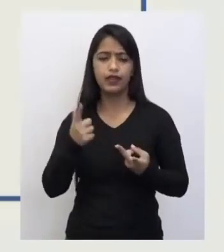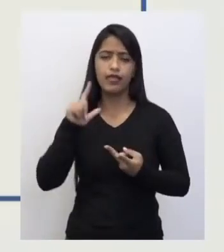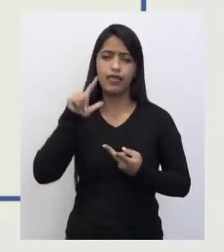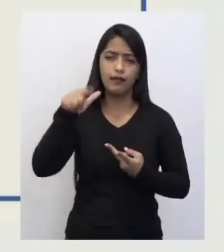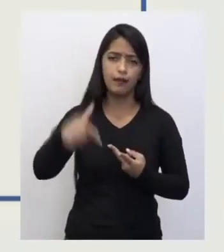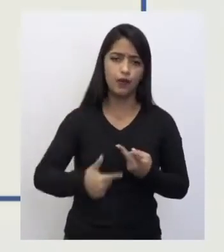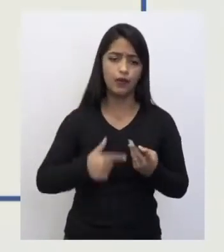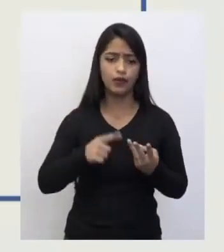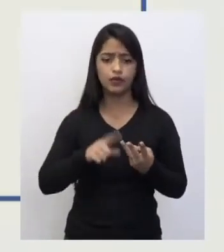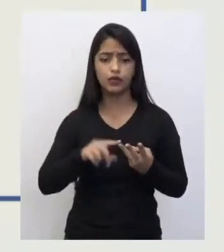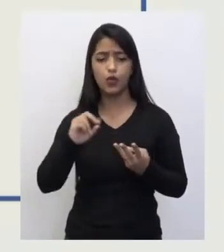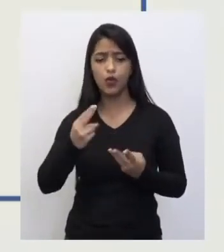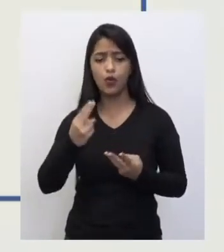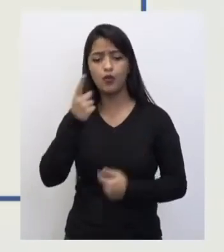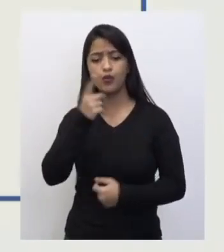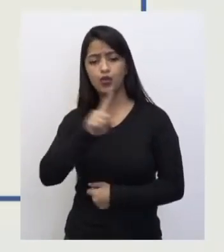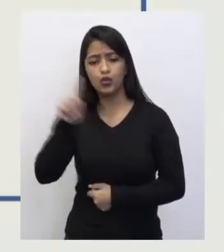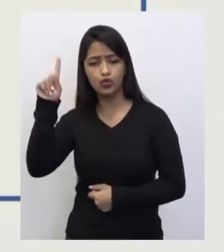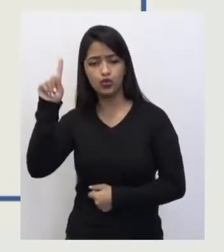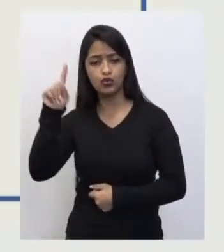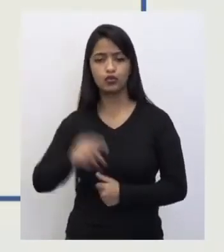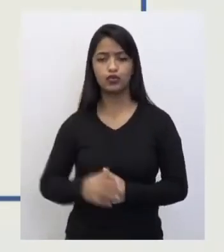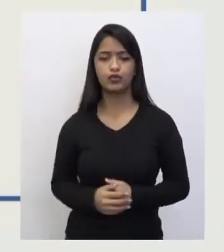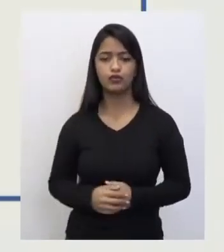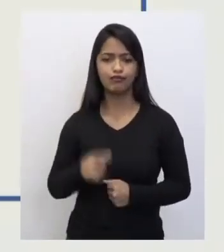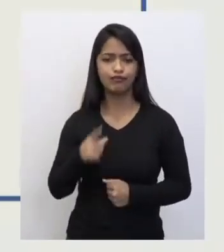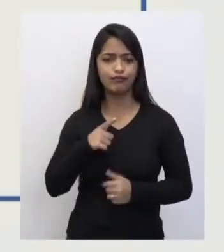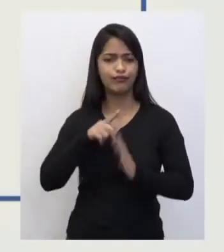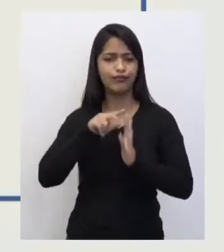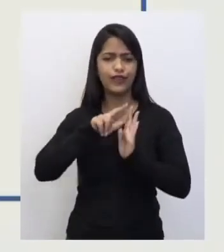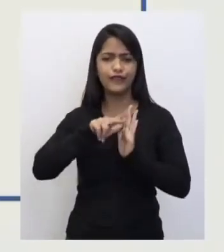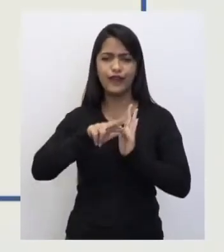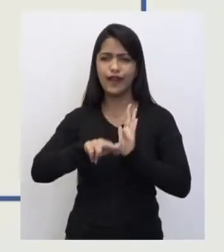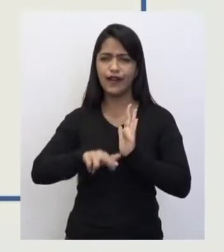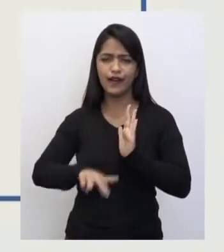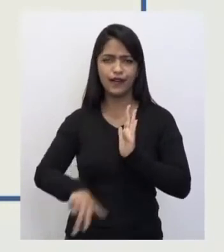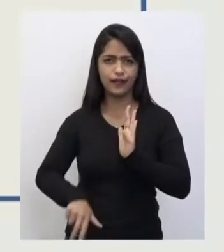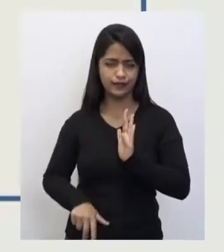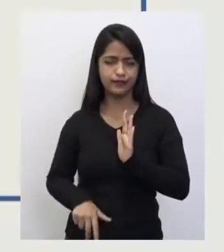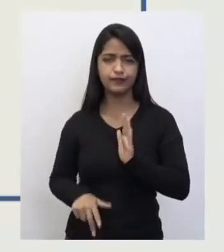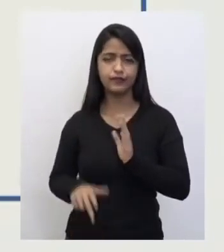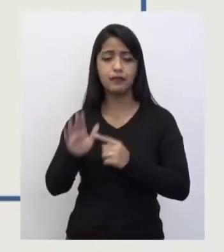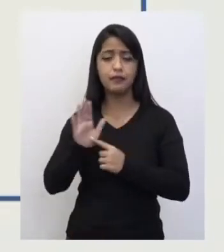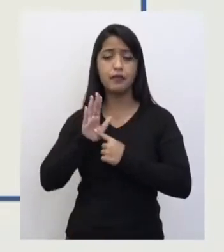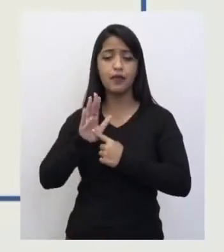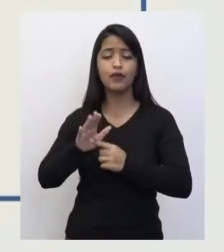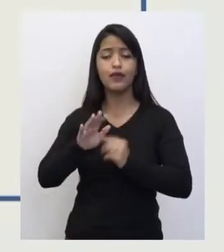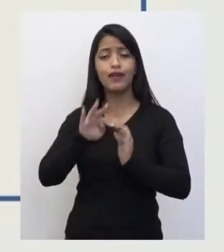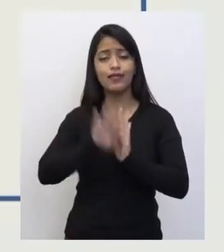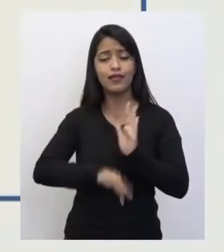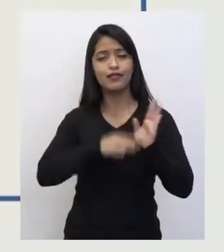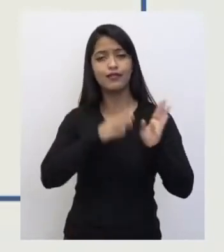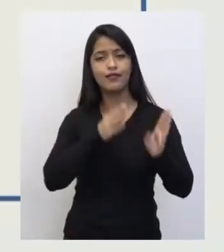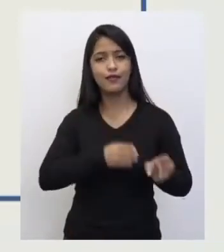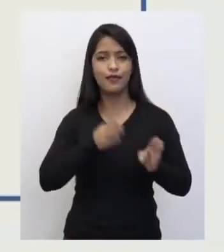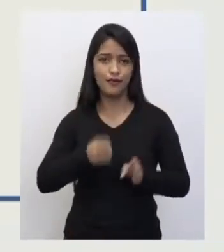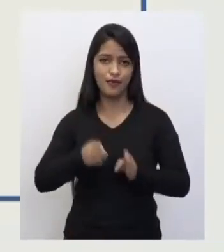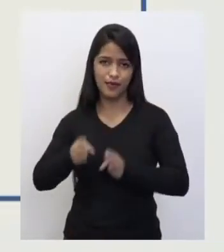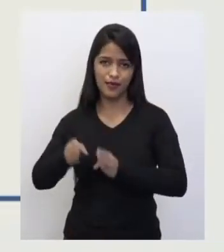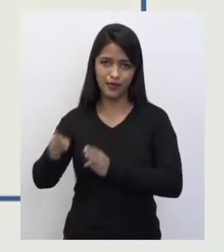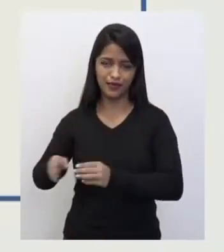o por último, né? Todos marcadores que indicam essa ordem das informações,